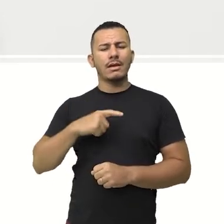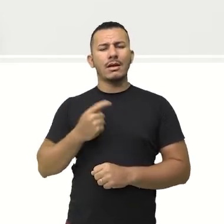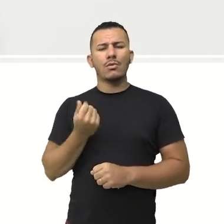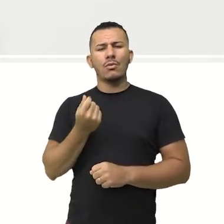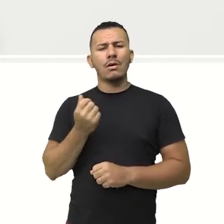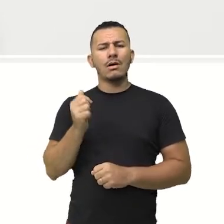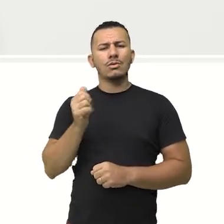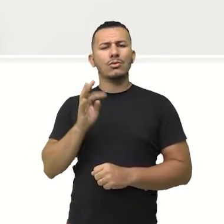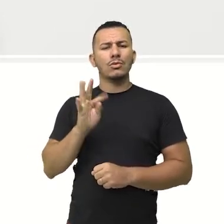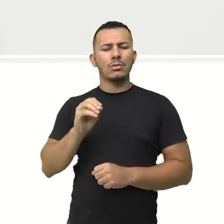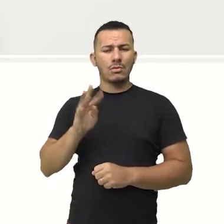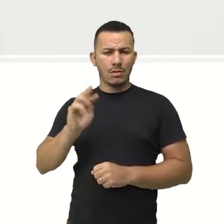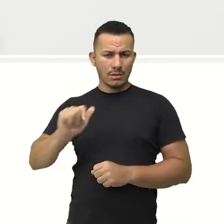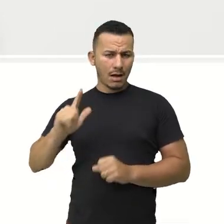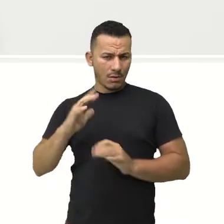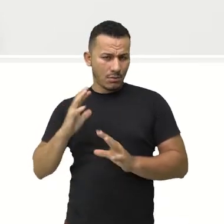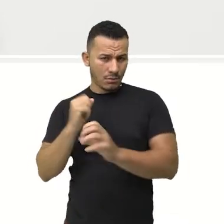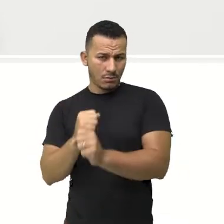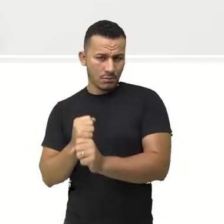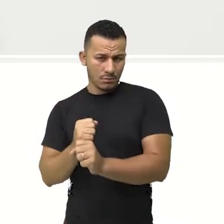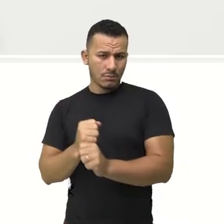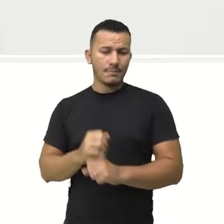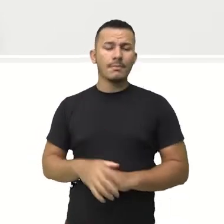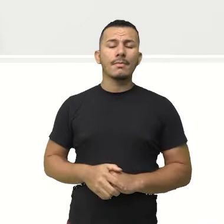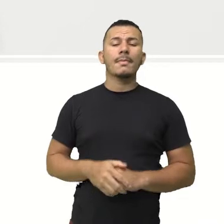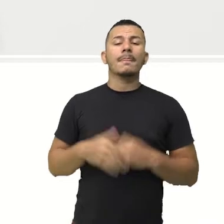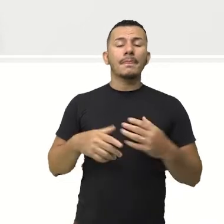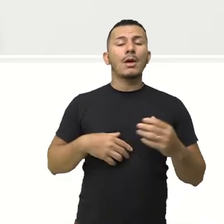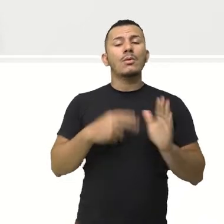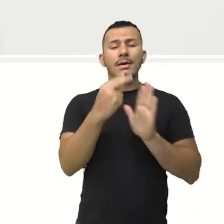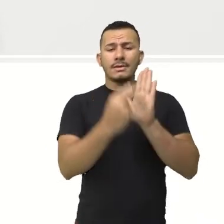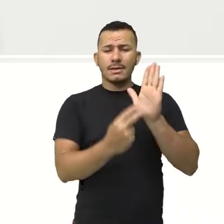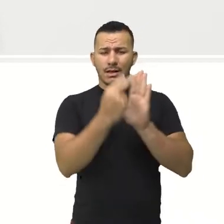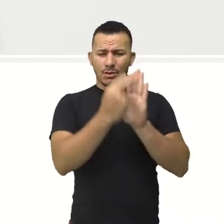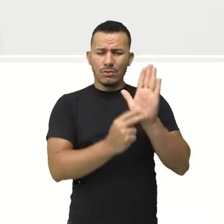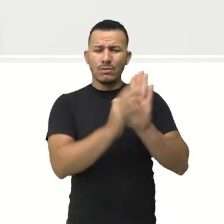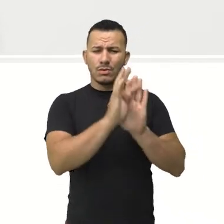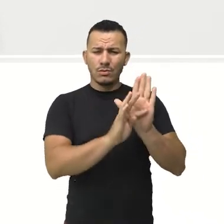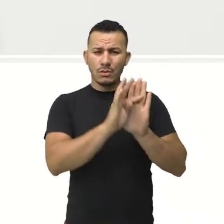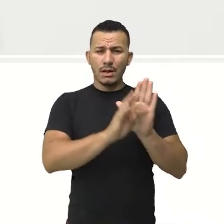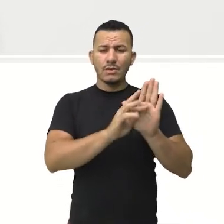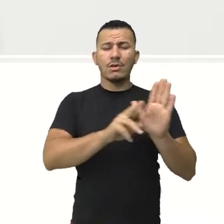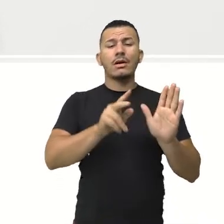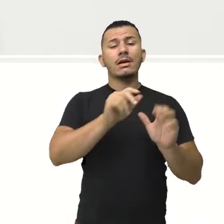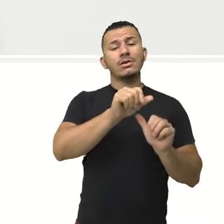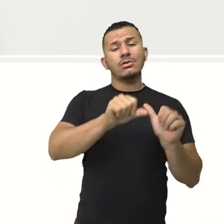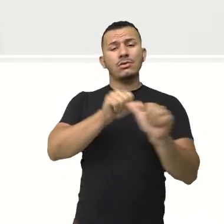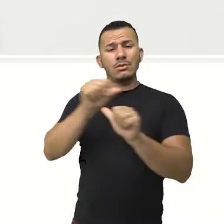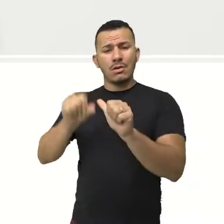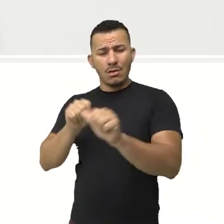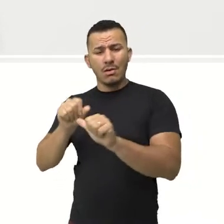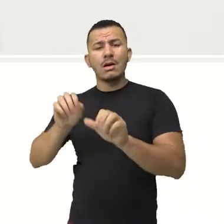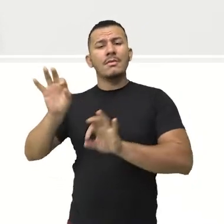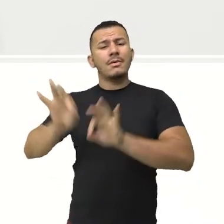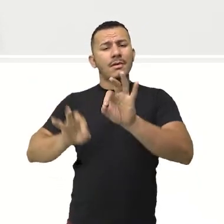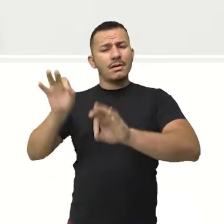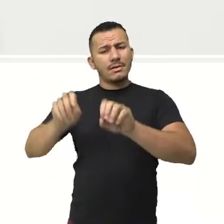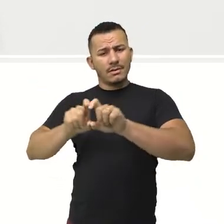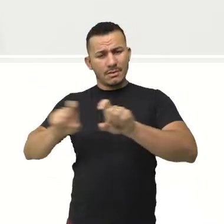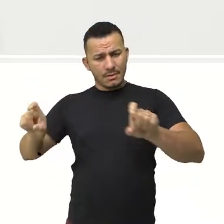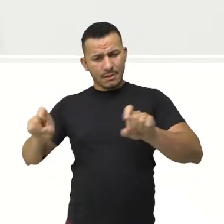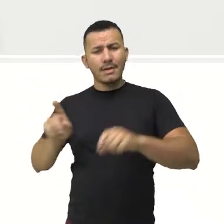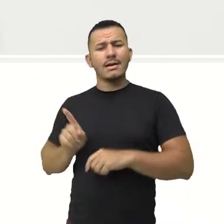né, essa linguagem usual, que é aquela que nós usamos